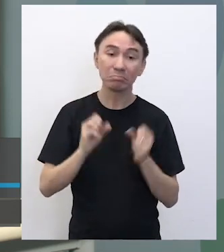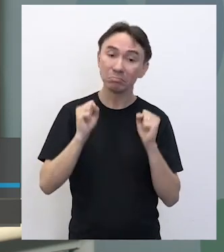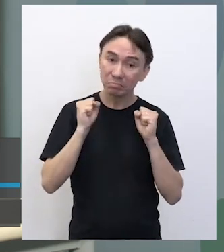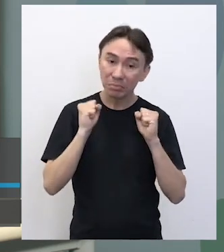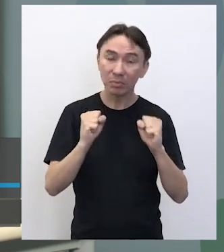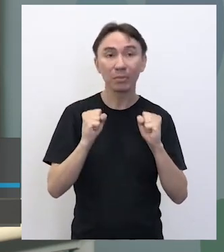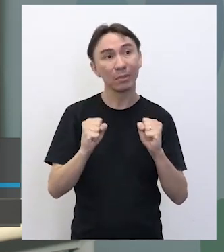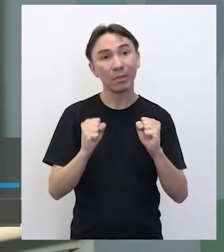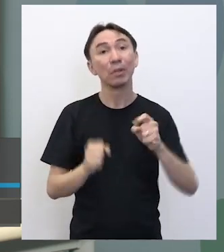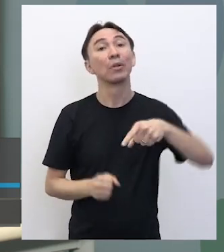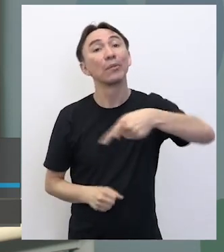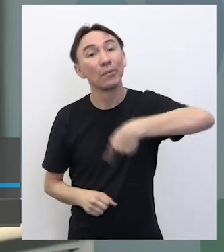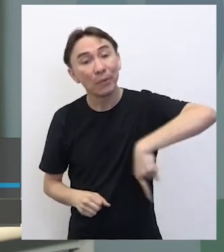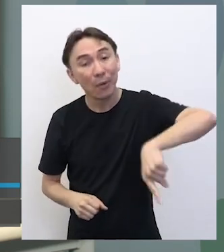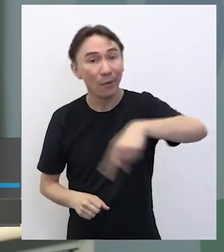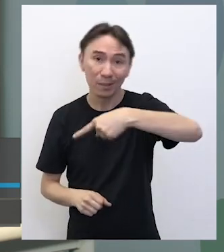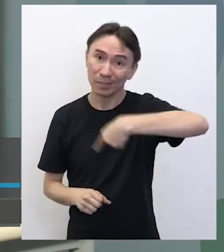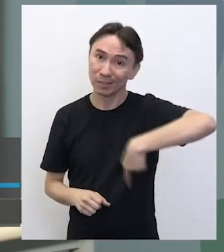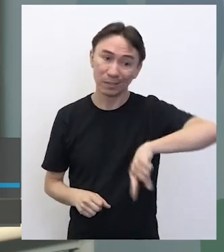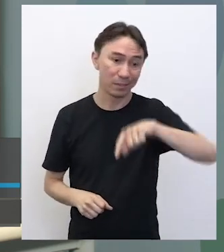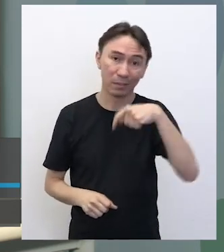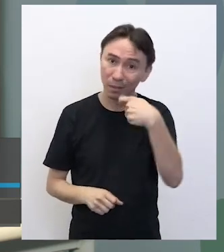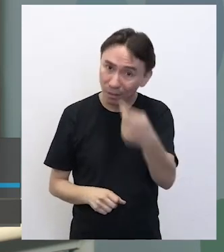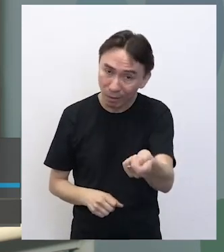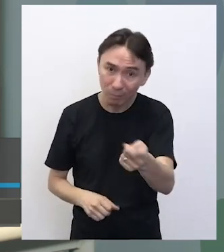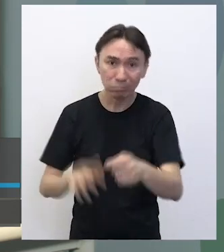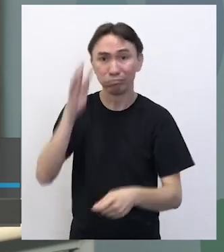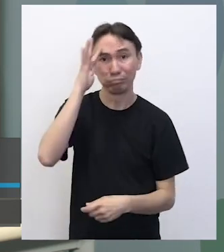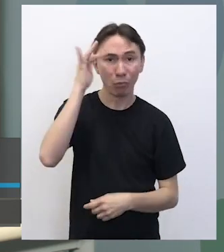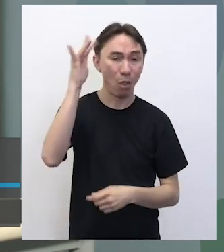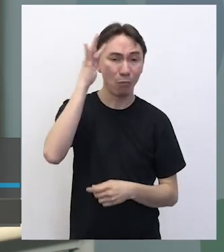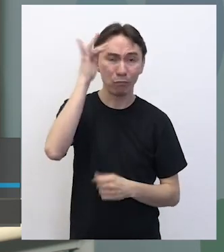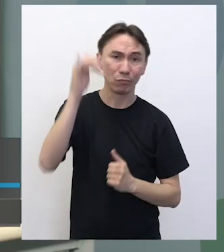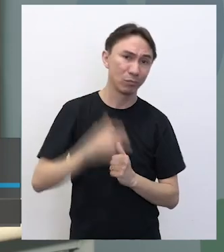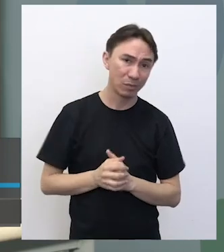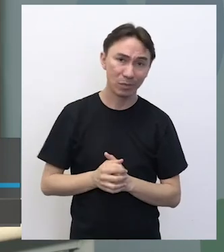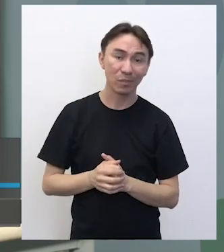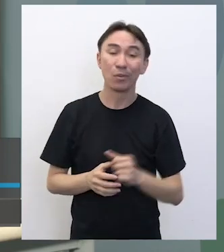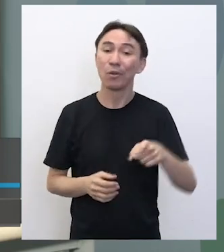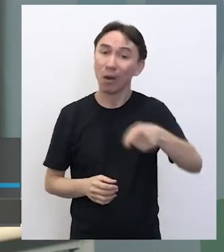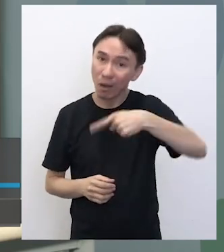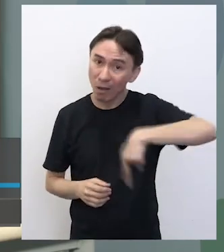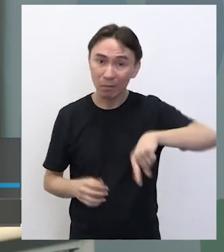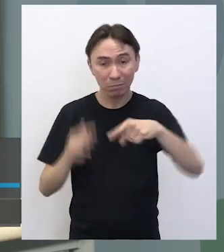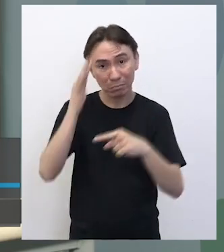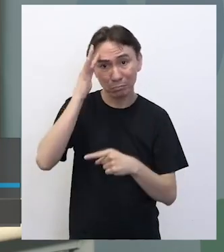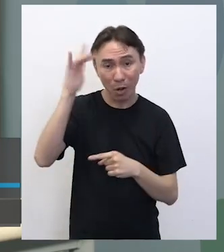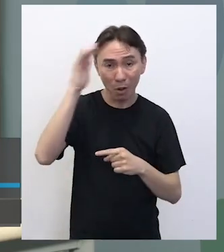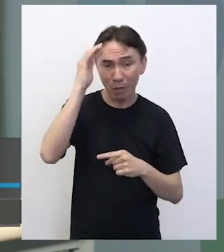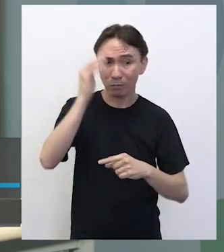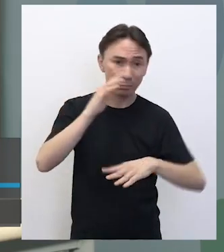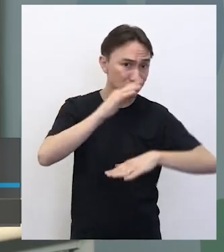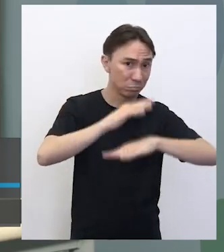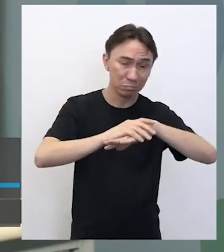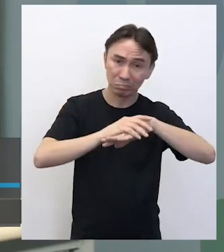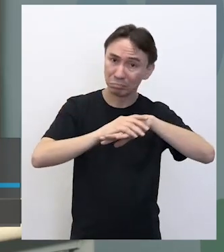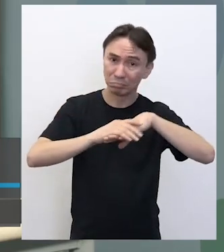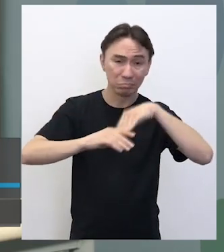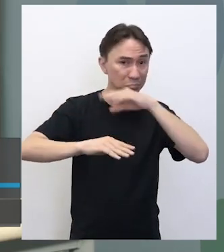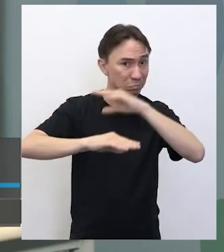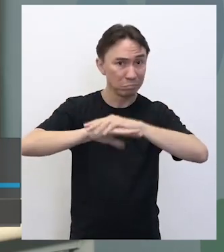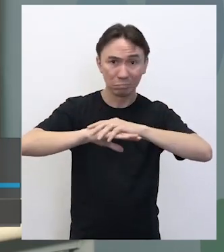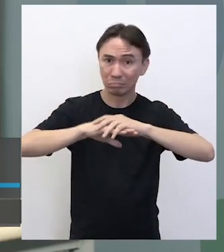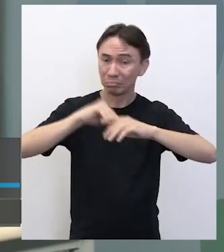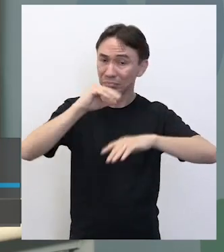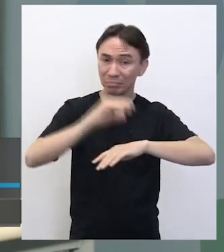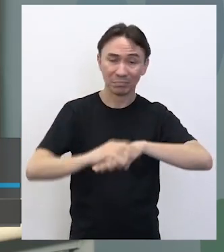somos filósofos, não é? E todos nós estamos praticando filosofia. Isso nos leva a um debate,